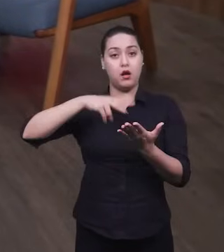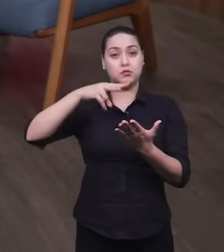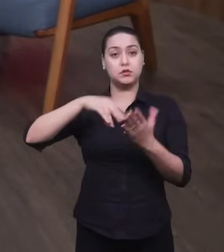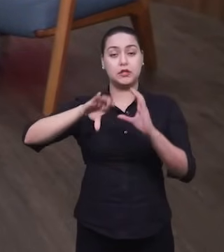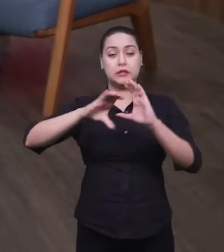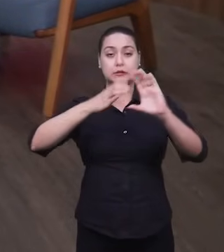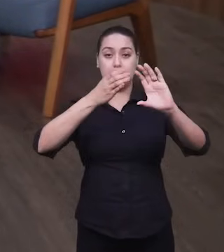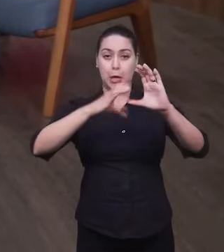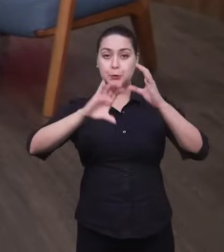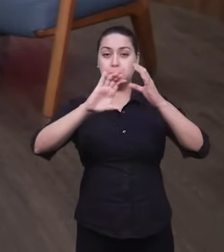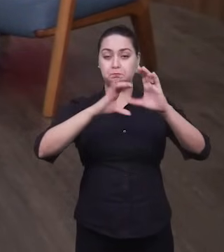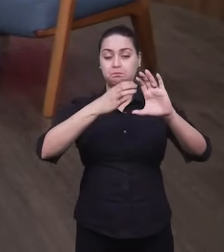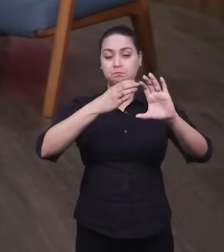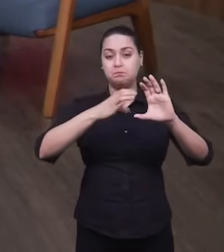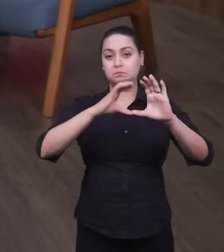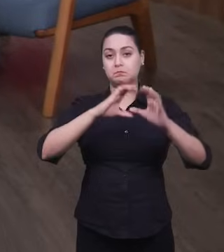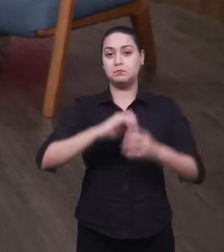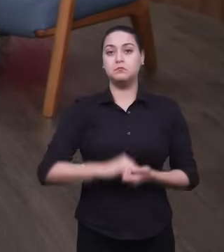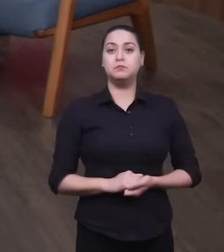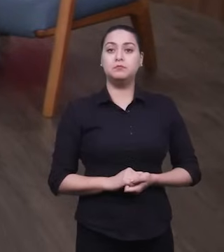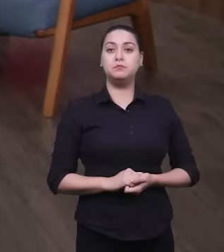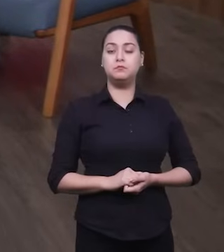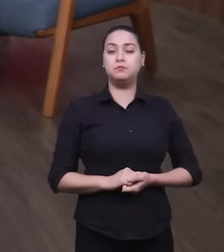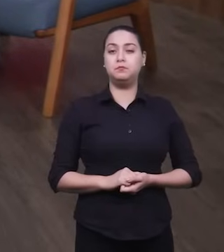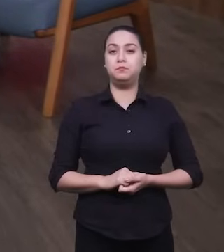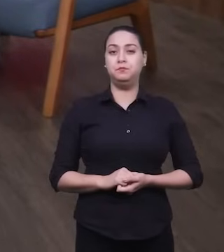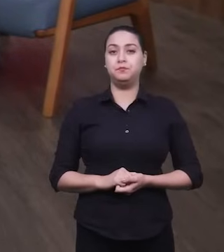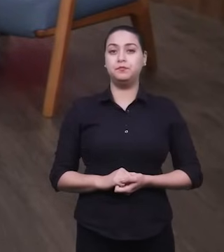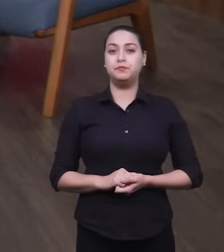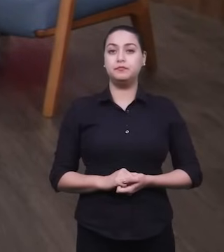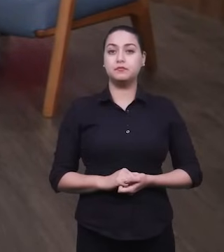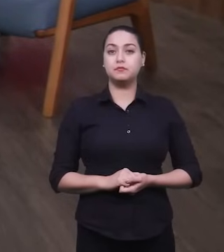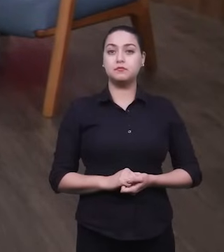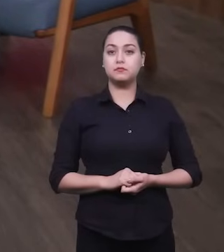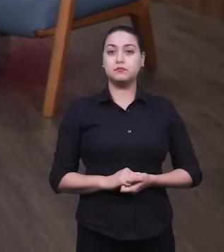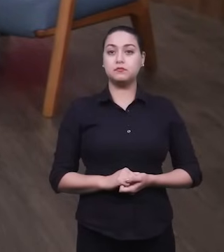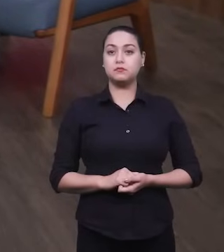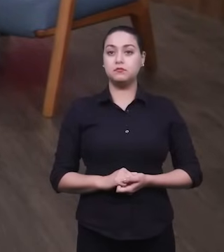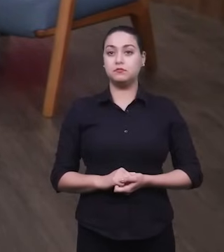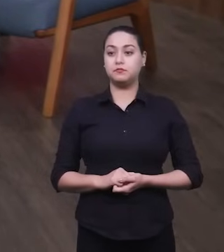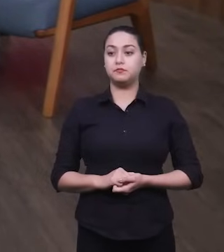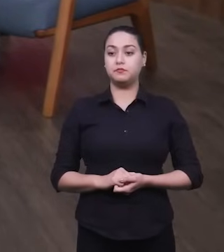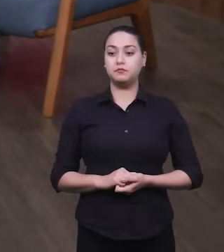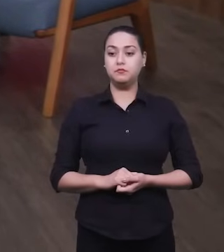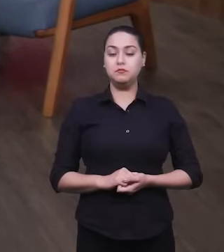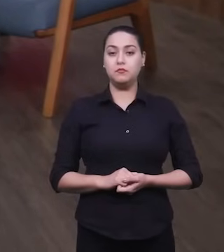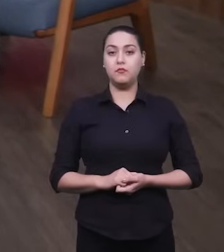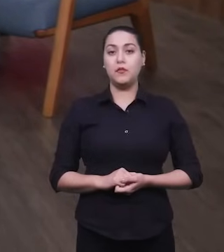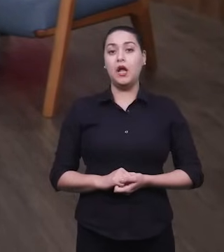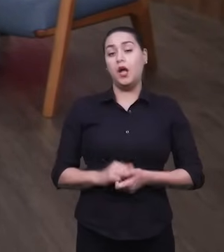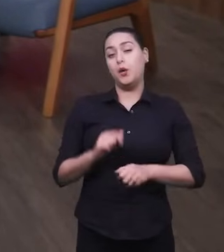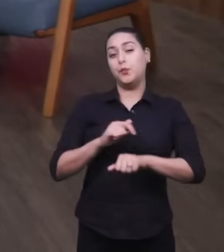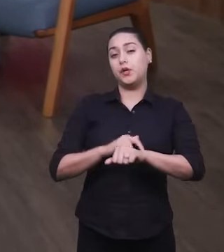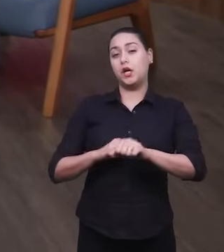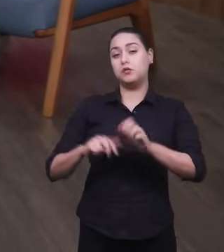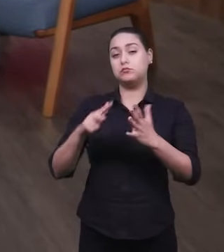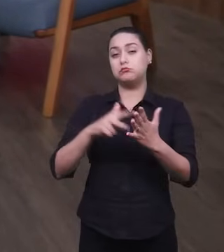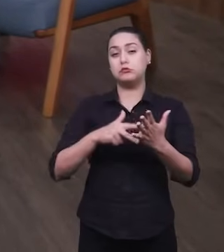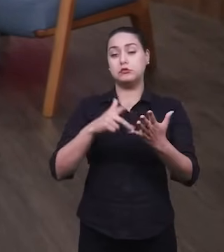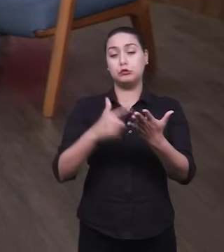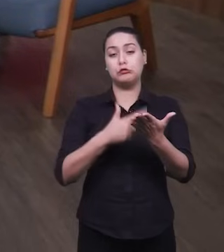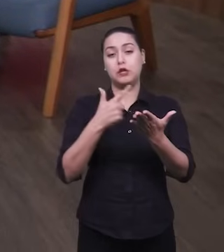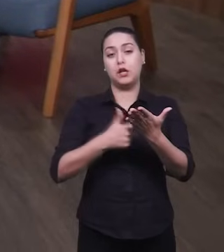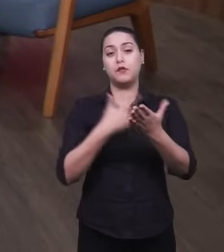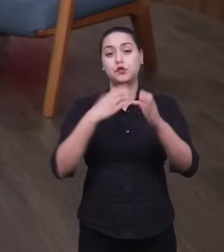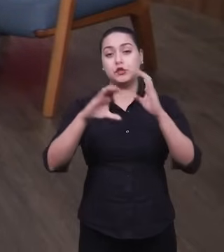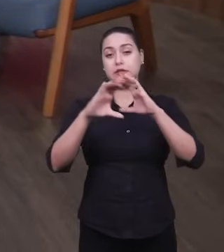Cantares, ainda abordando o livro de Cantares, quando você vai ter algumas informações, quando a